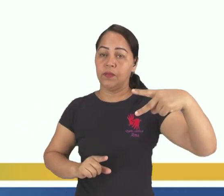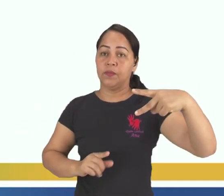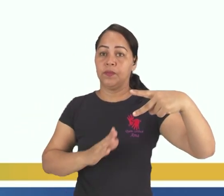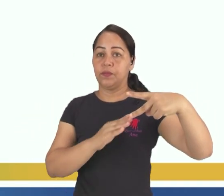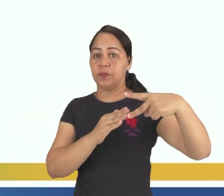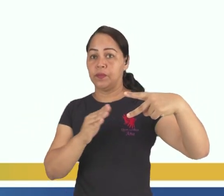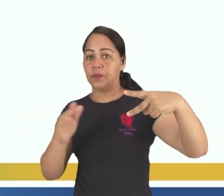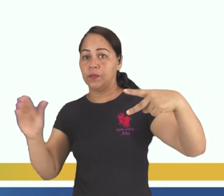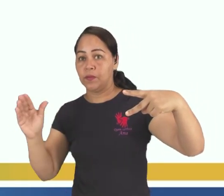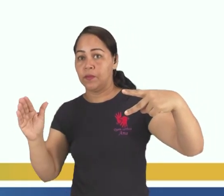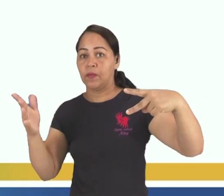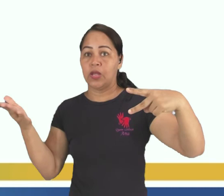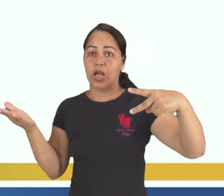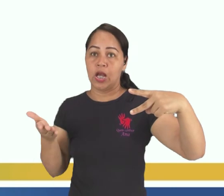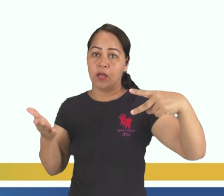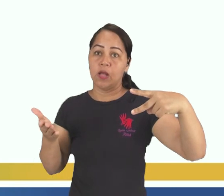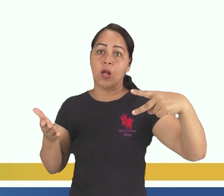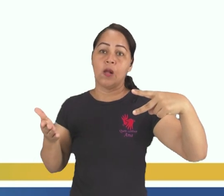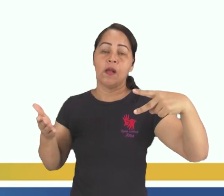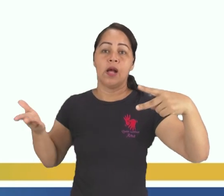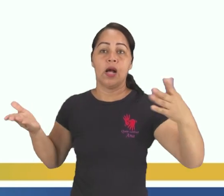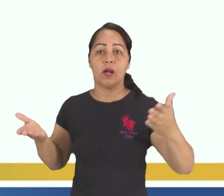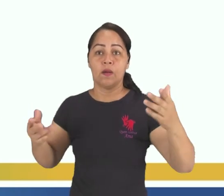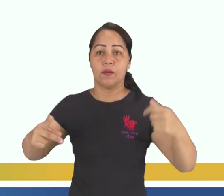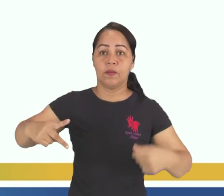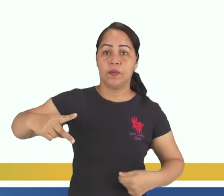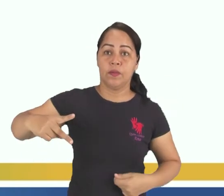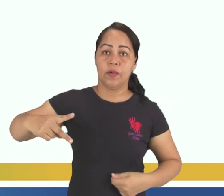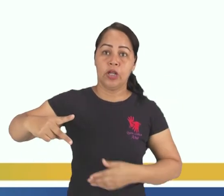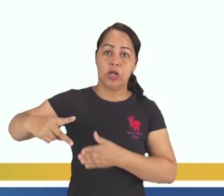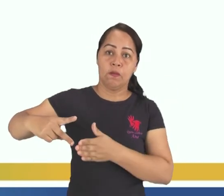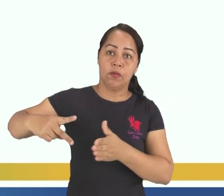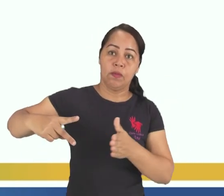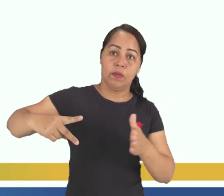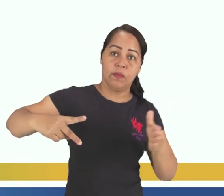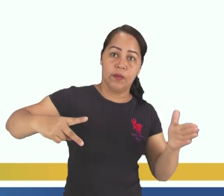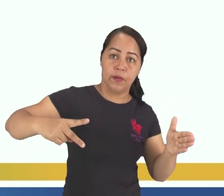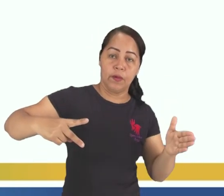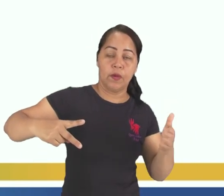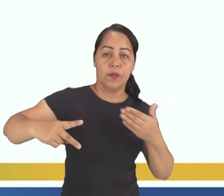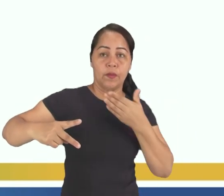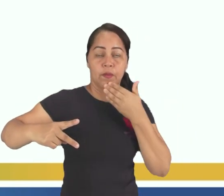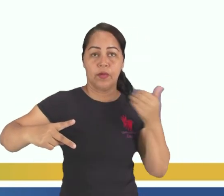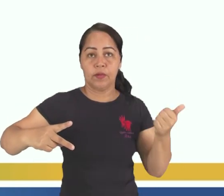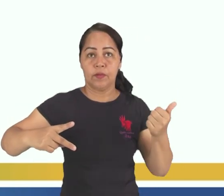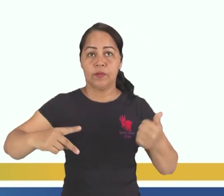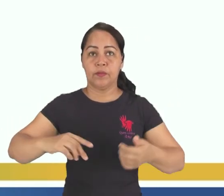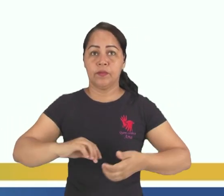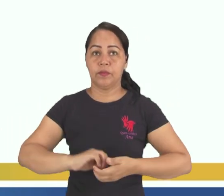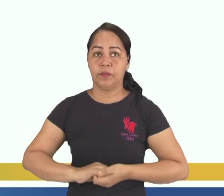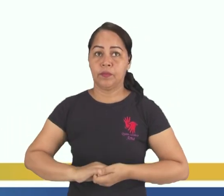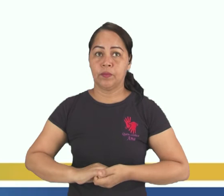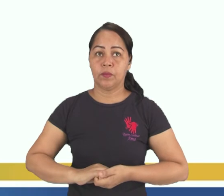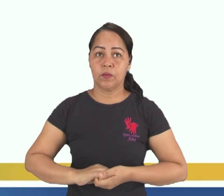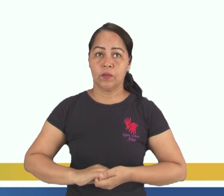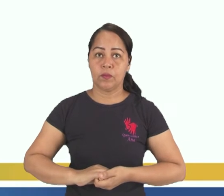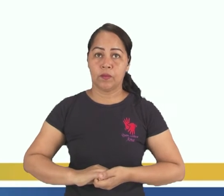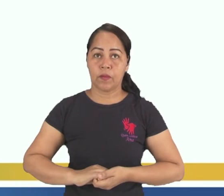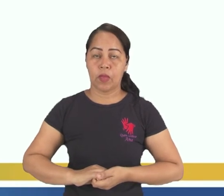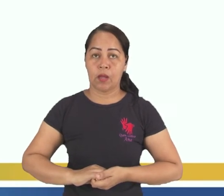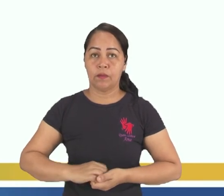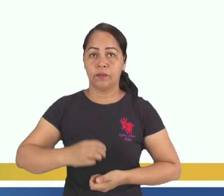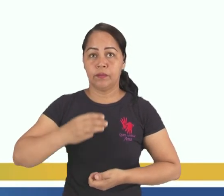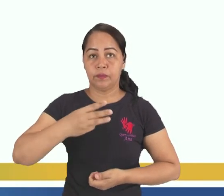inversa à dos denominadores. Então, seguindo essa ideia, 3 sobre 2020 vai ser maior que 3